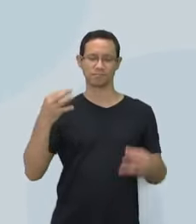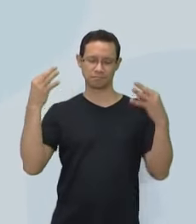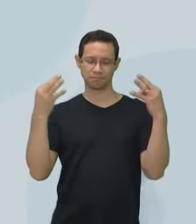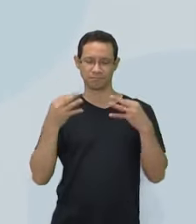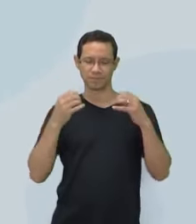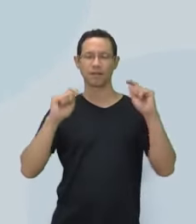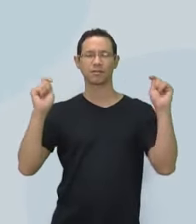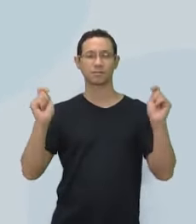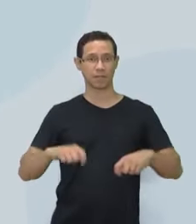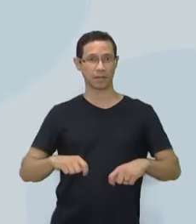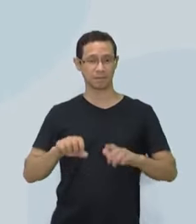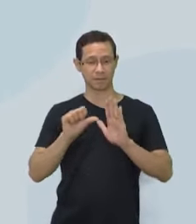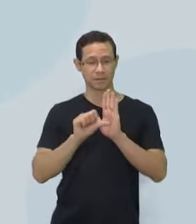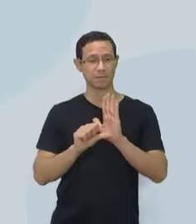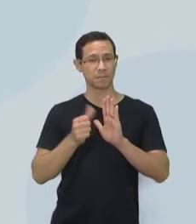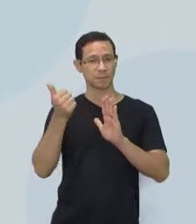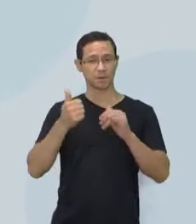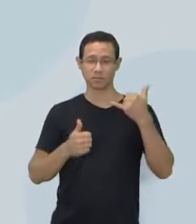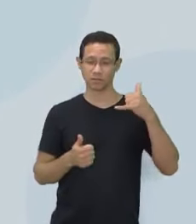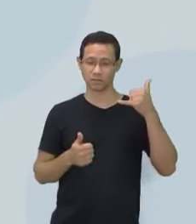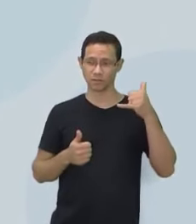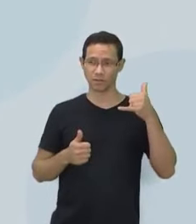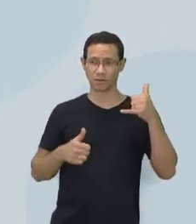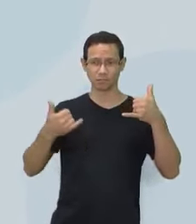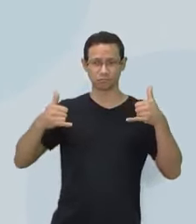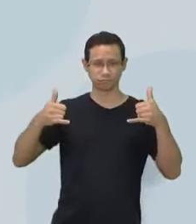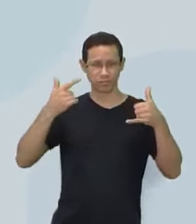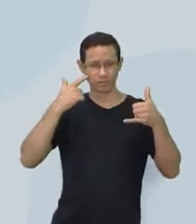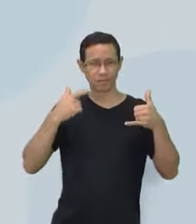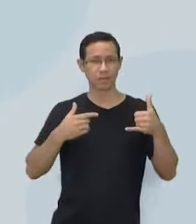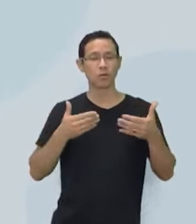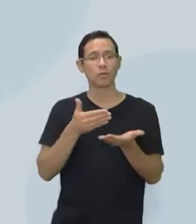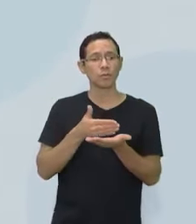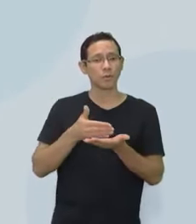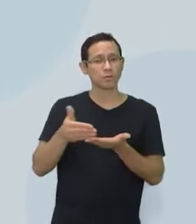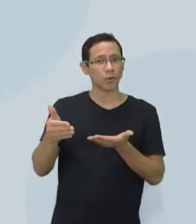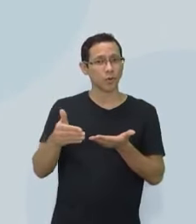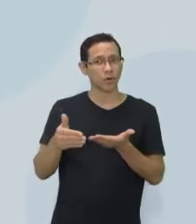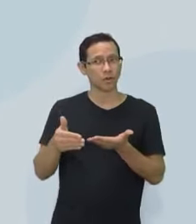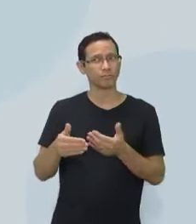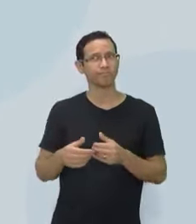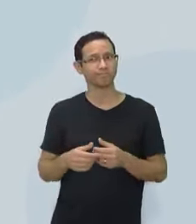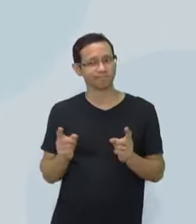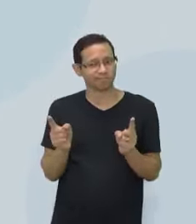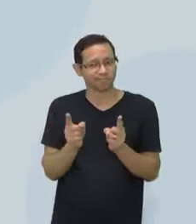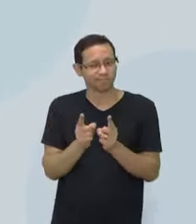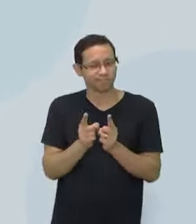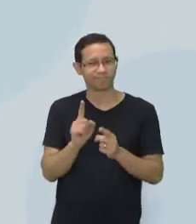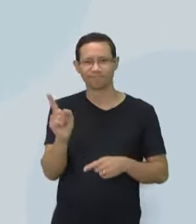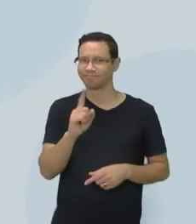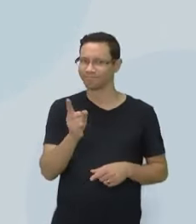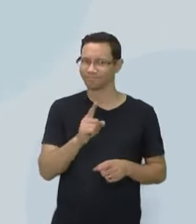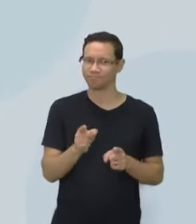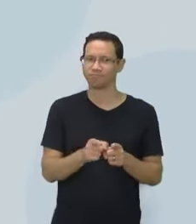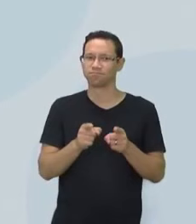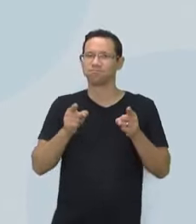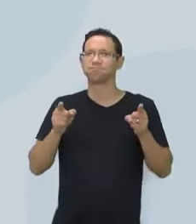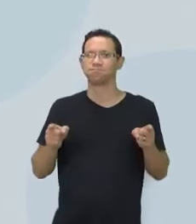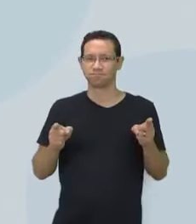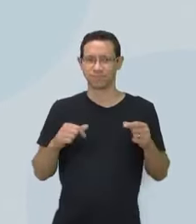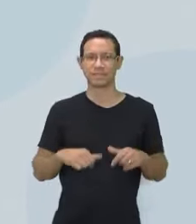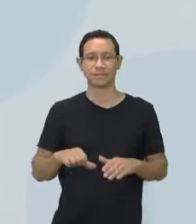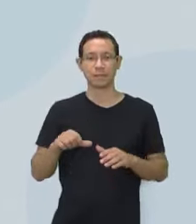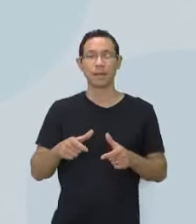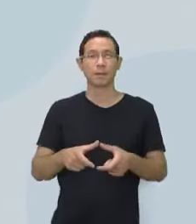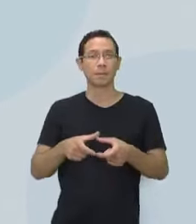perfeitamente. A primeira geração da telefonia celular se iniciava com celulares não tão portáteis, tanto que